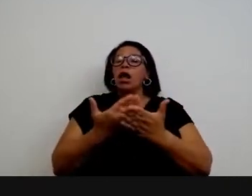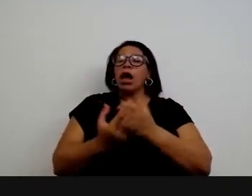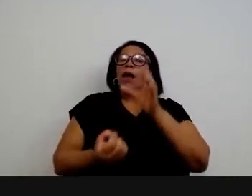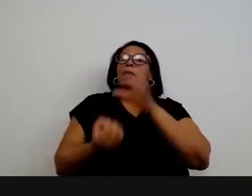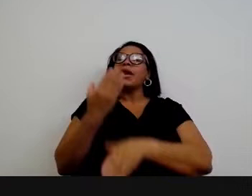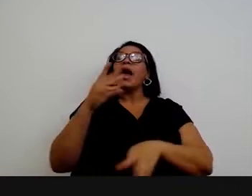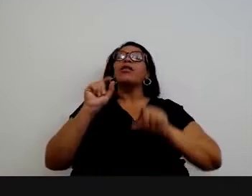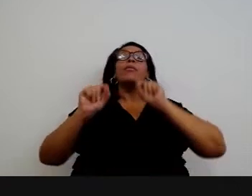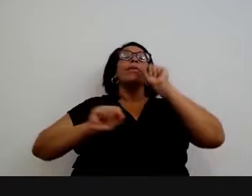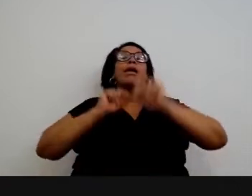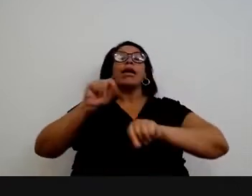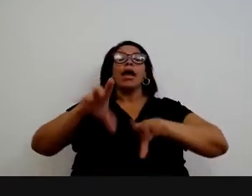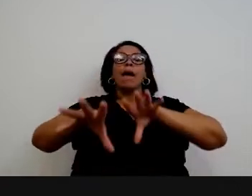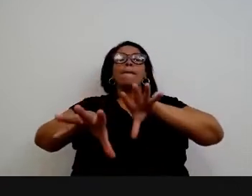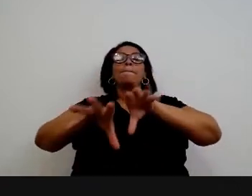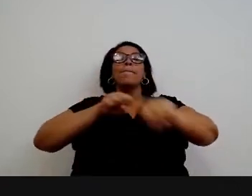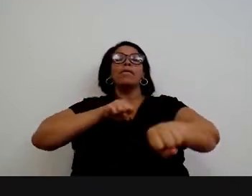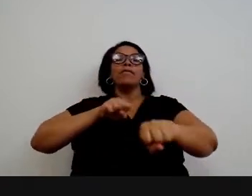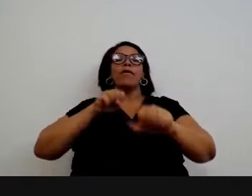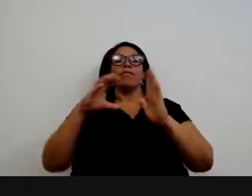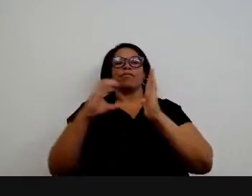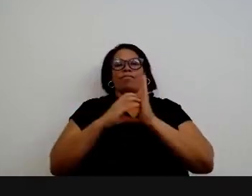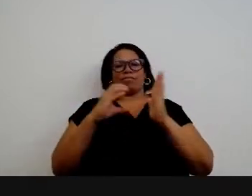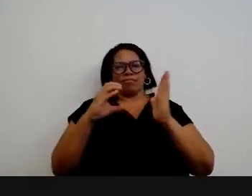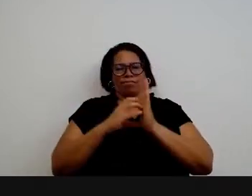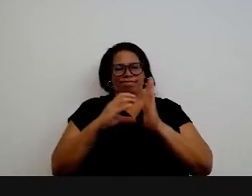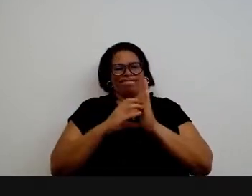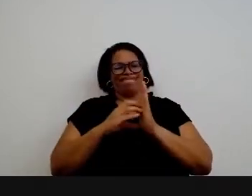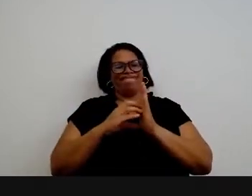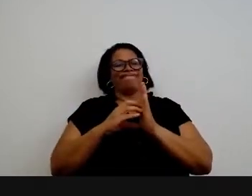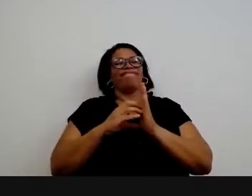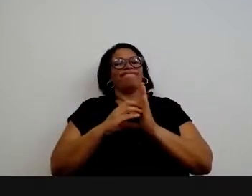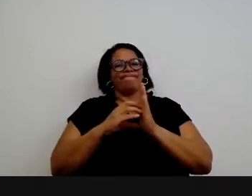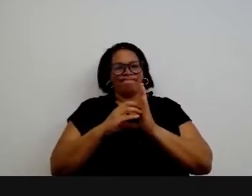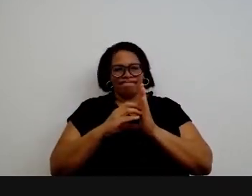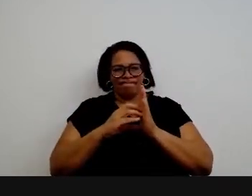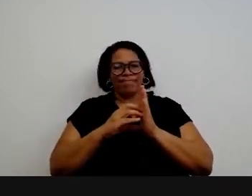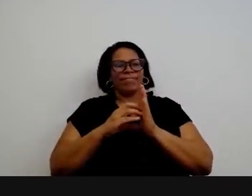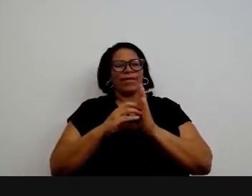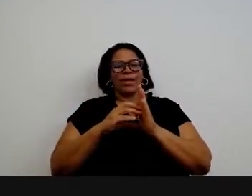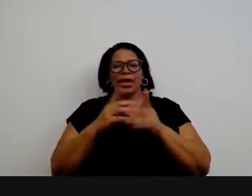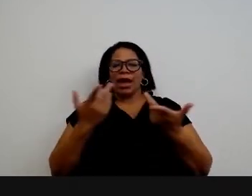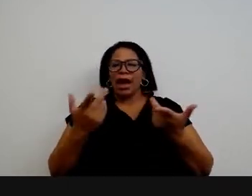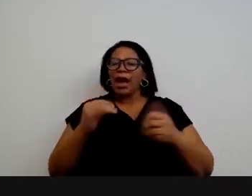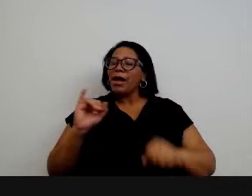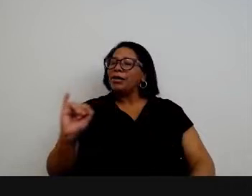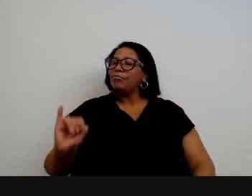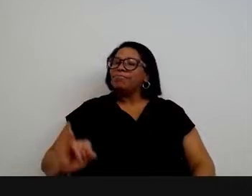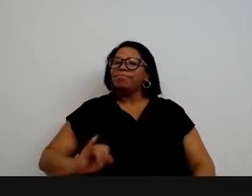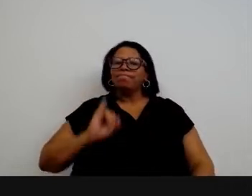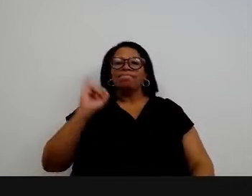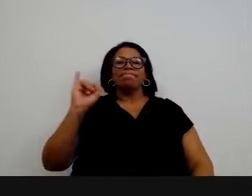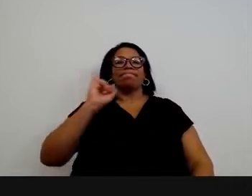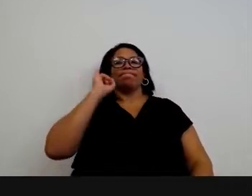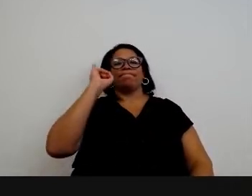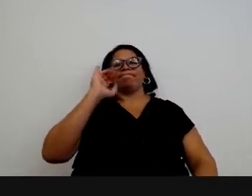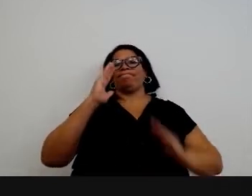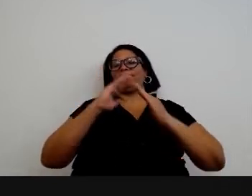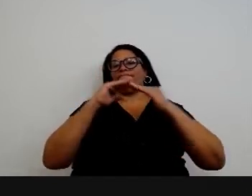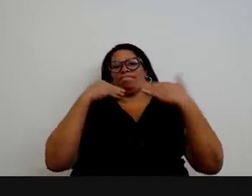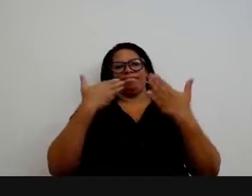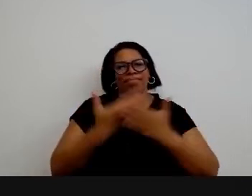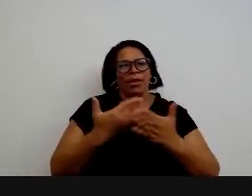atendimento à formação dos servidores públicos, ponto. É absolutamente inquestionável a importância desse tipo